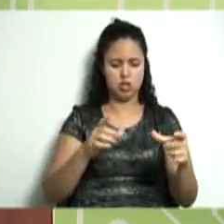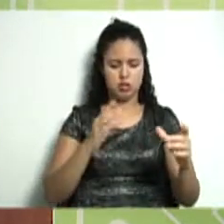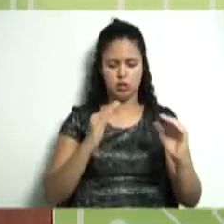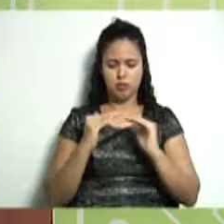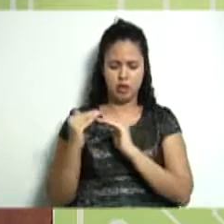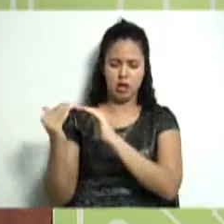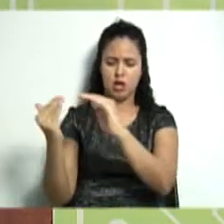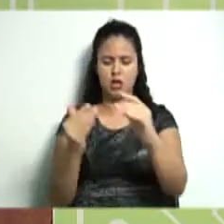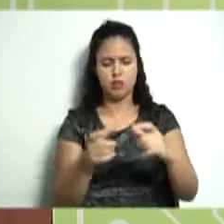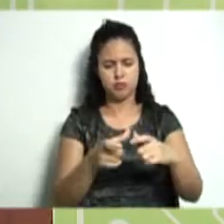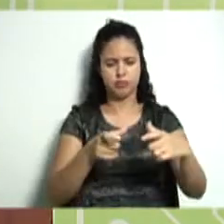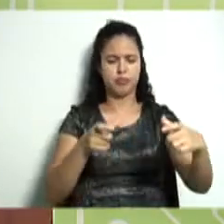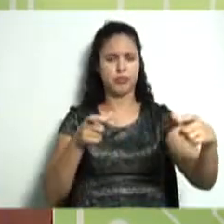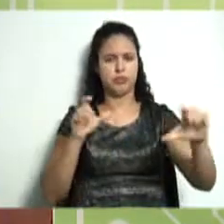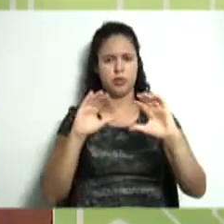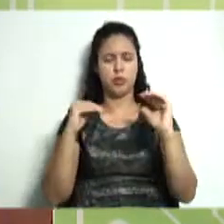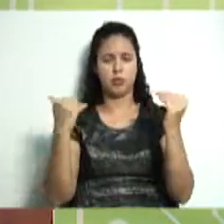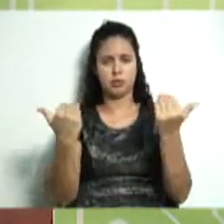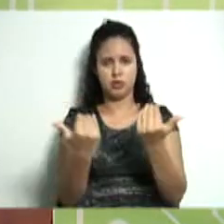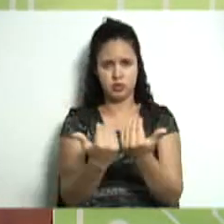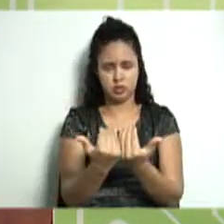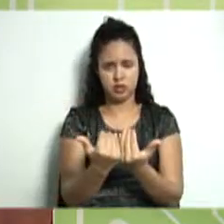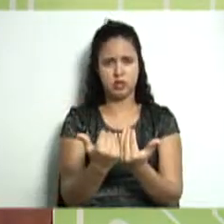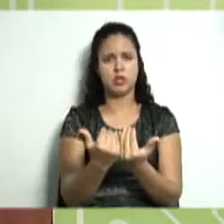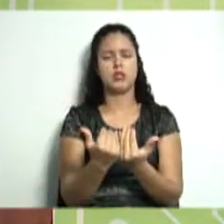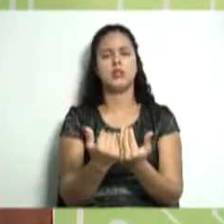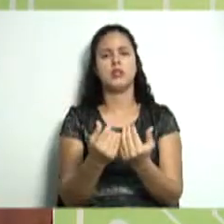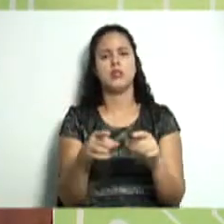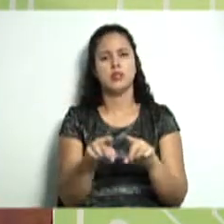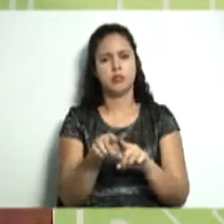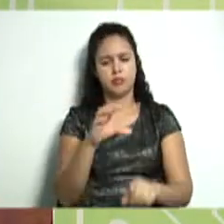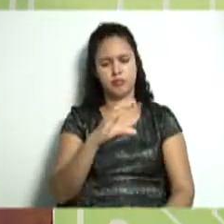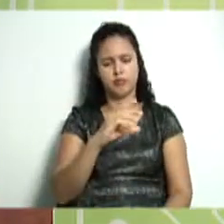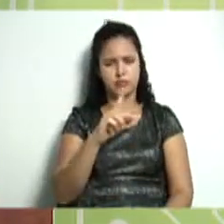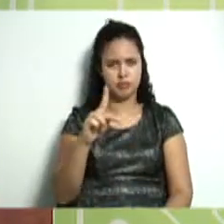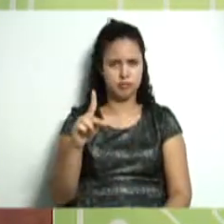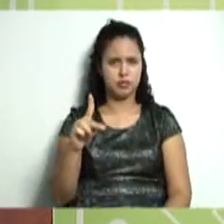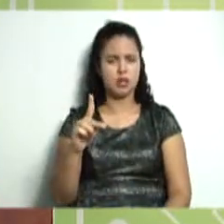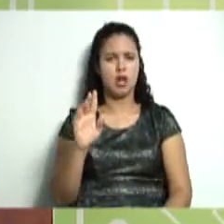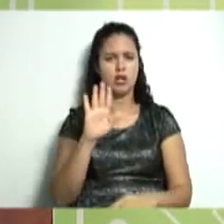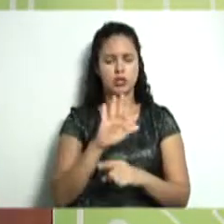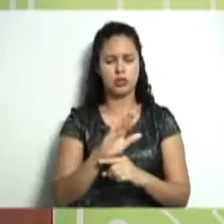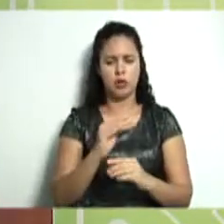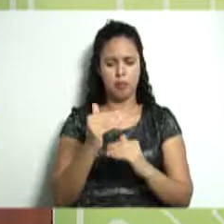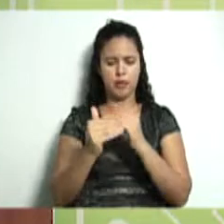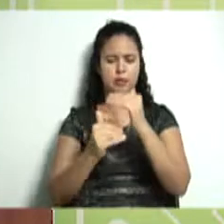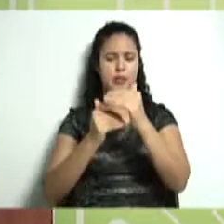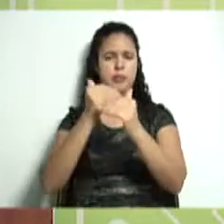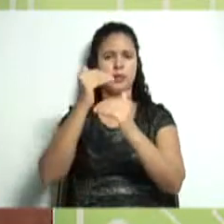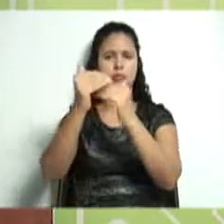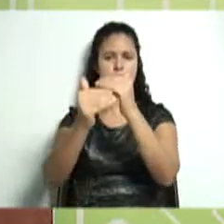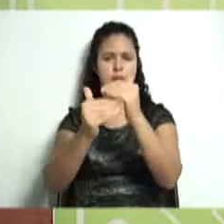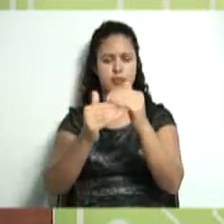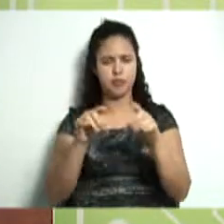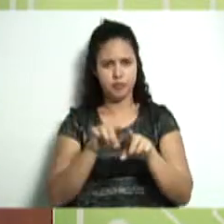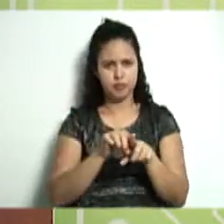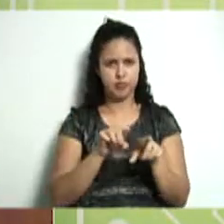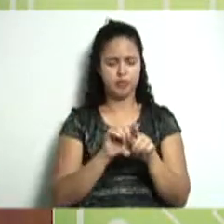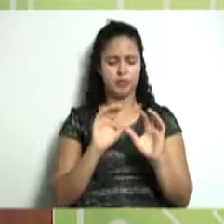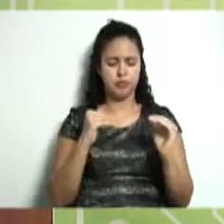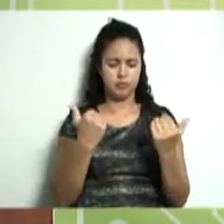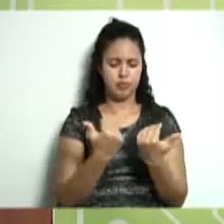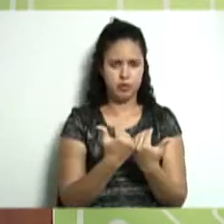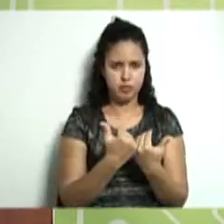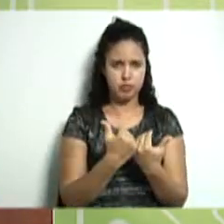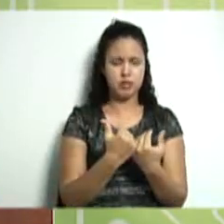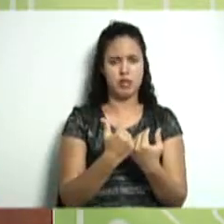só a cooperativa. A cooperativa desenvolve, mas o importante também é que a comunidade onde a cooperativa está